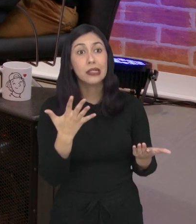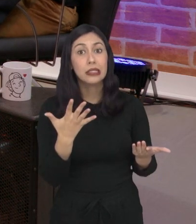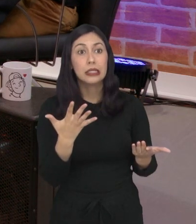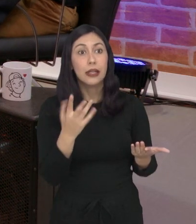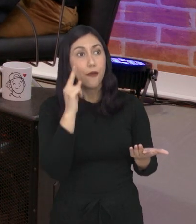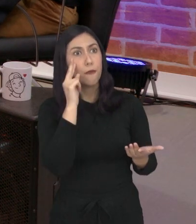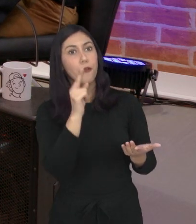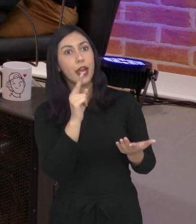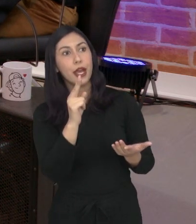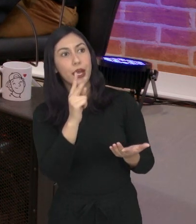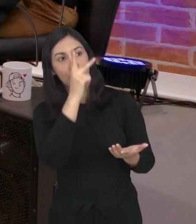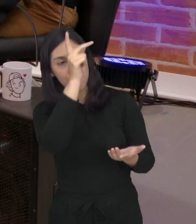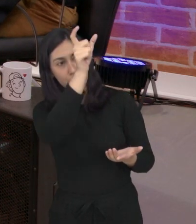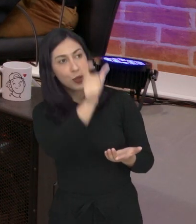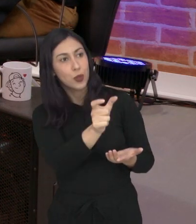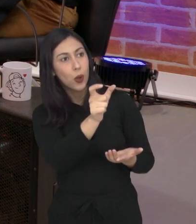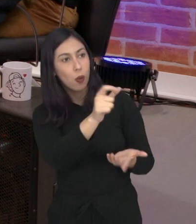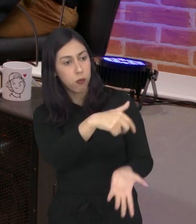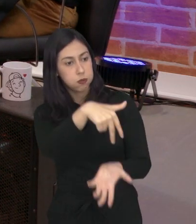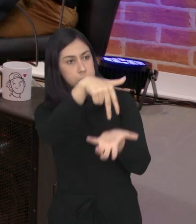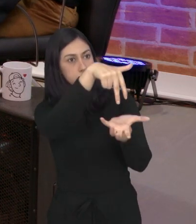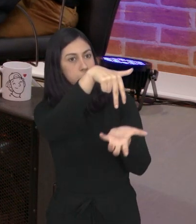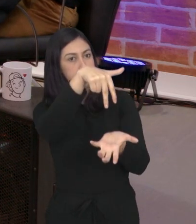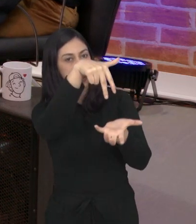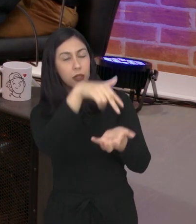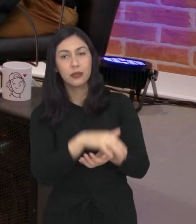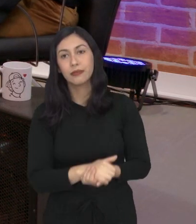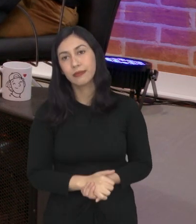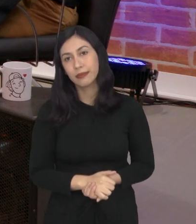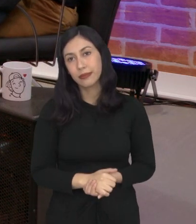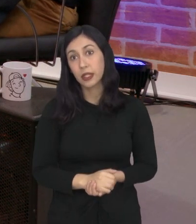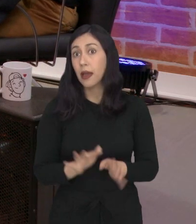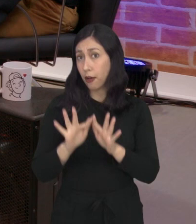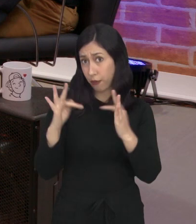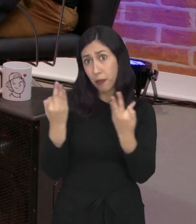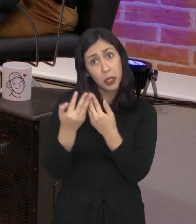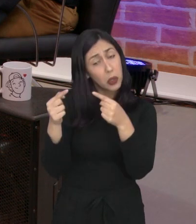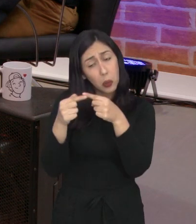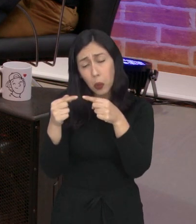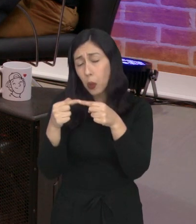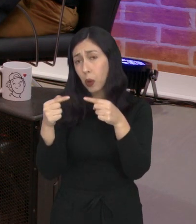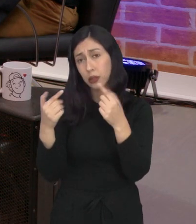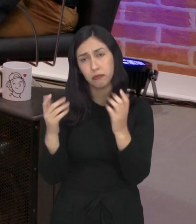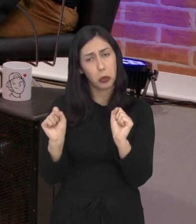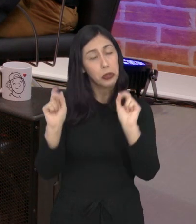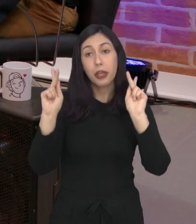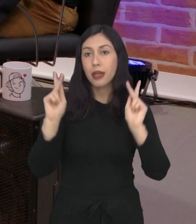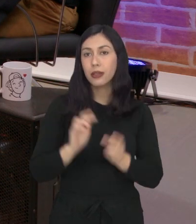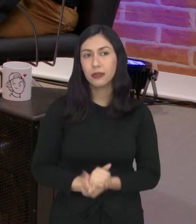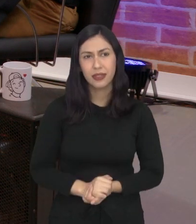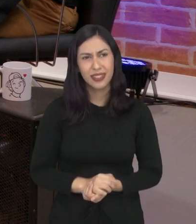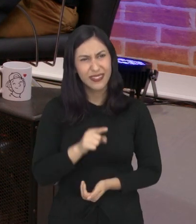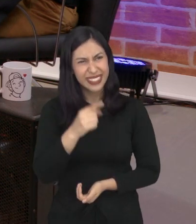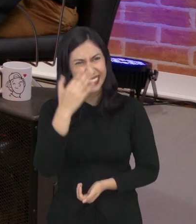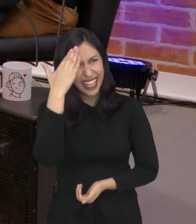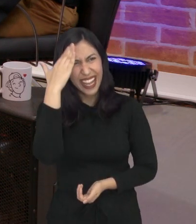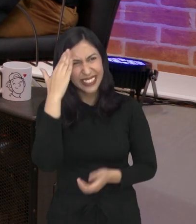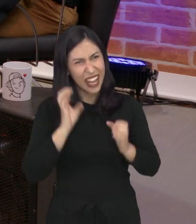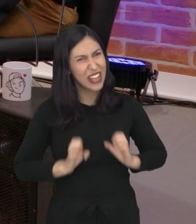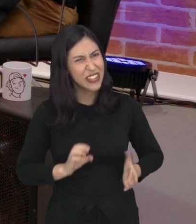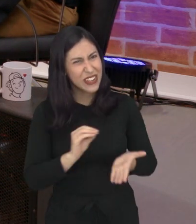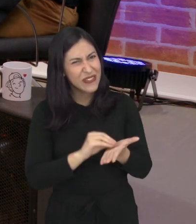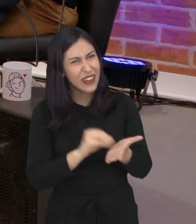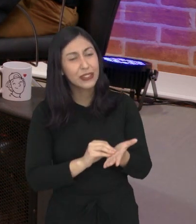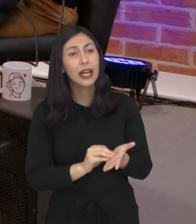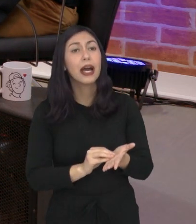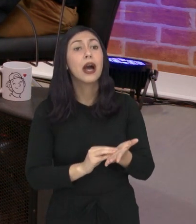Imagina você poder ver seu artista no palco de novo. A família teria que aprovar, não sei como é que seria. Não, mas você acha mesmo que é antiético? Eu não sei, Não cara. sei, vamos